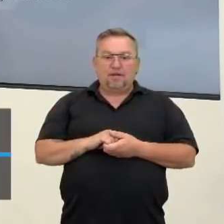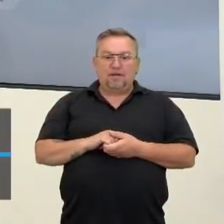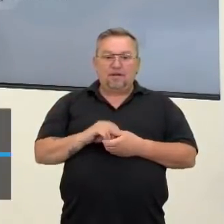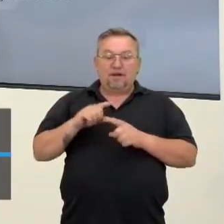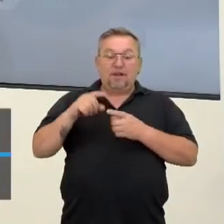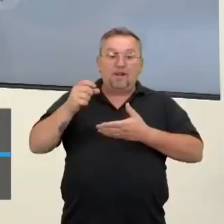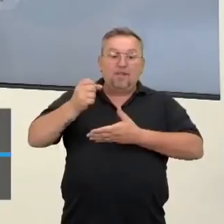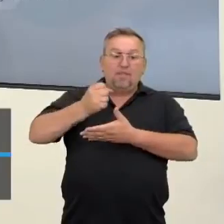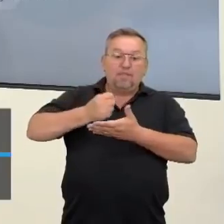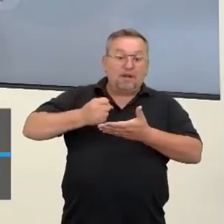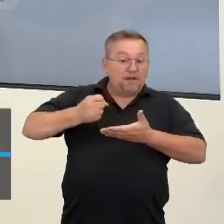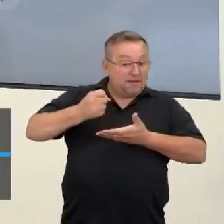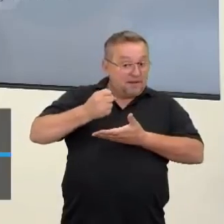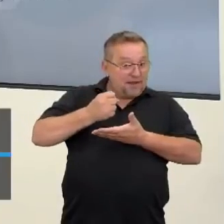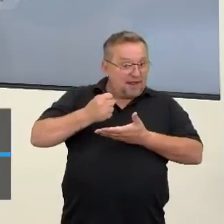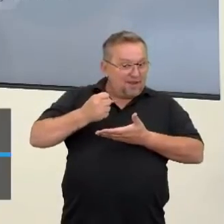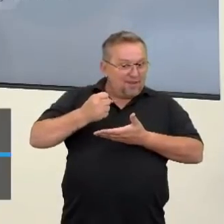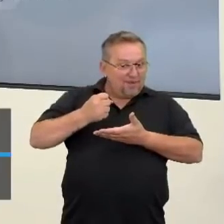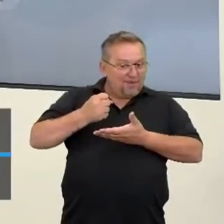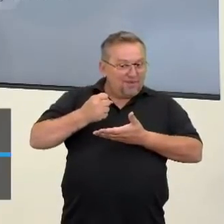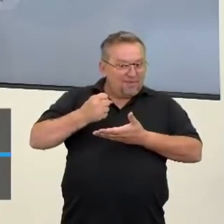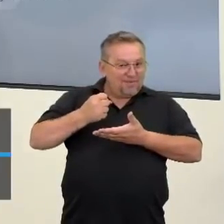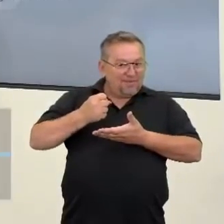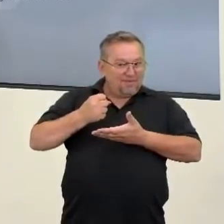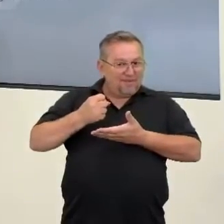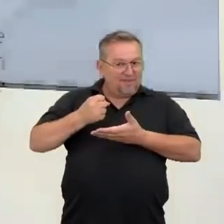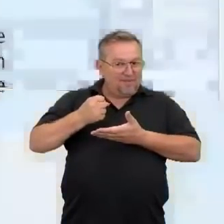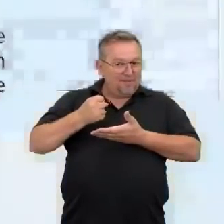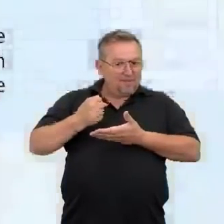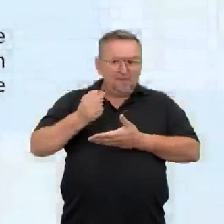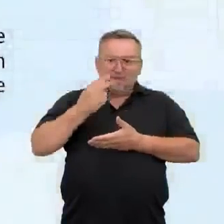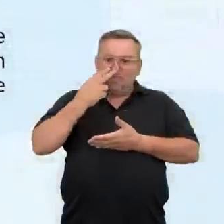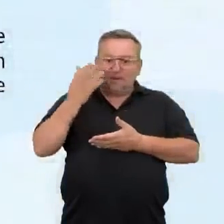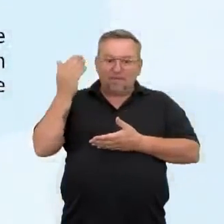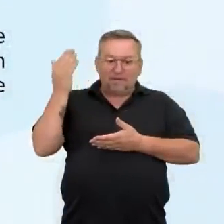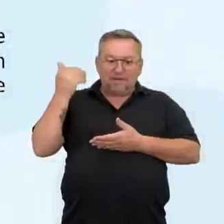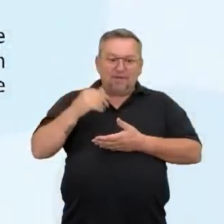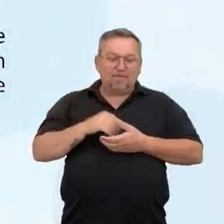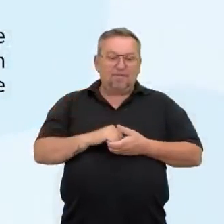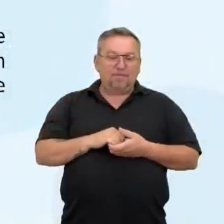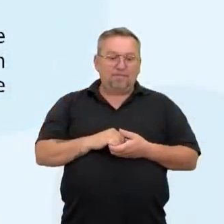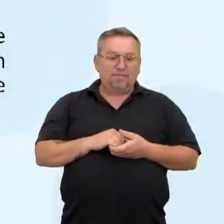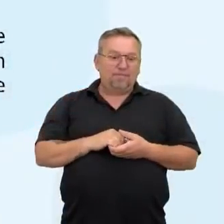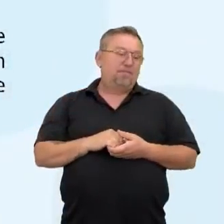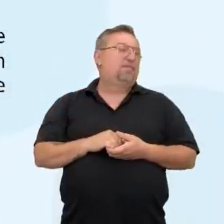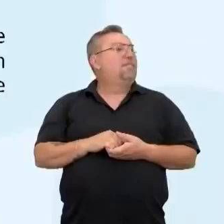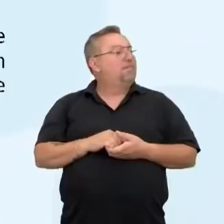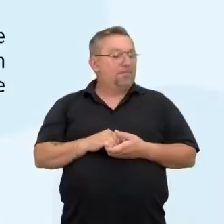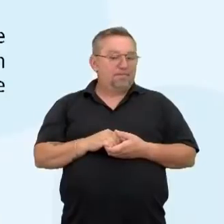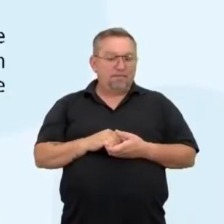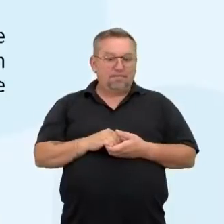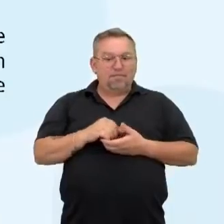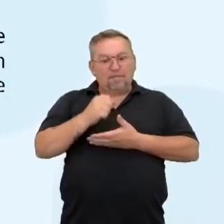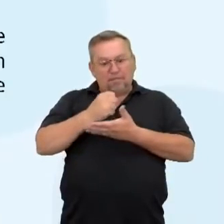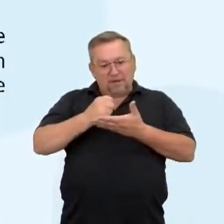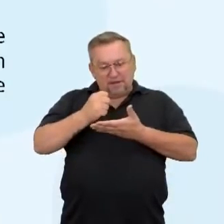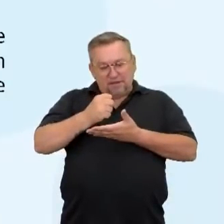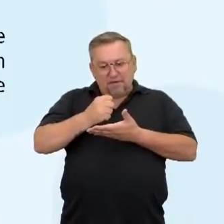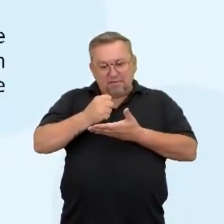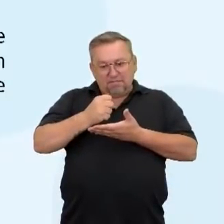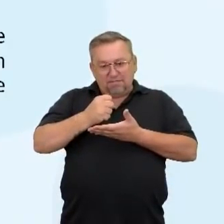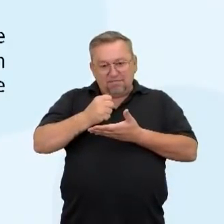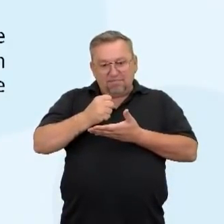baseado nos personagens, tá? Então, tem que tomar cuidado, que parece que está no passado, mas não é. Mas é a mesma coisa do passado, é regular também.